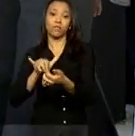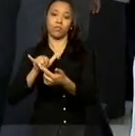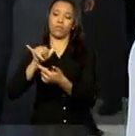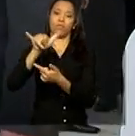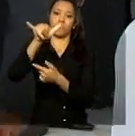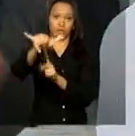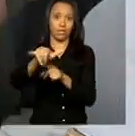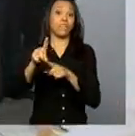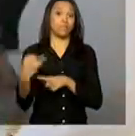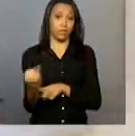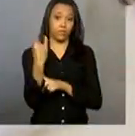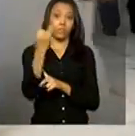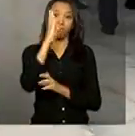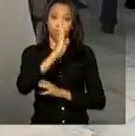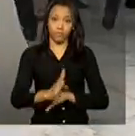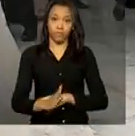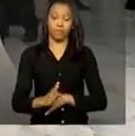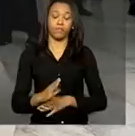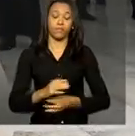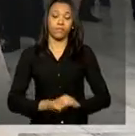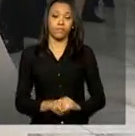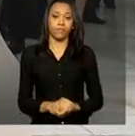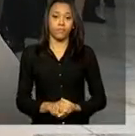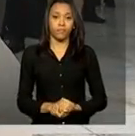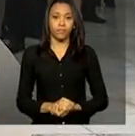fundamentalmente importante.